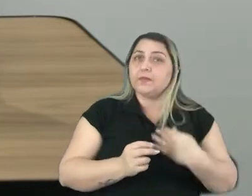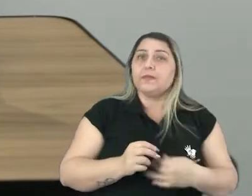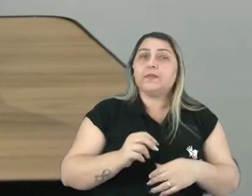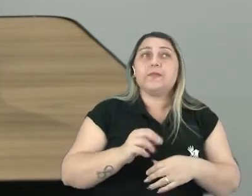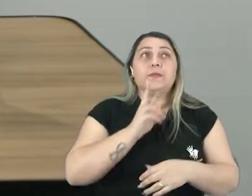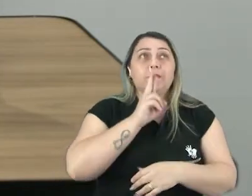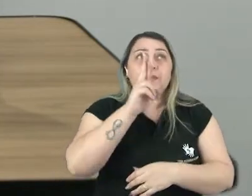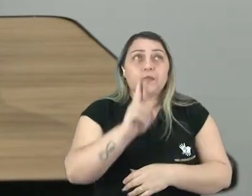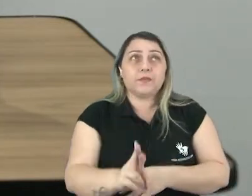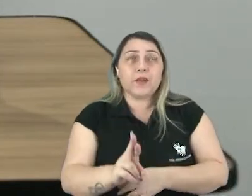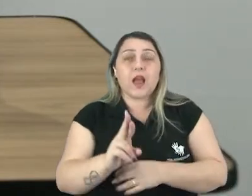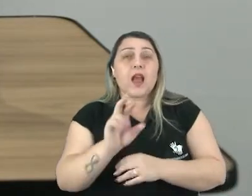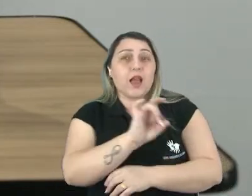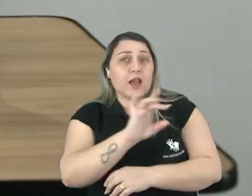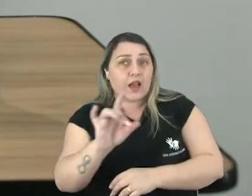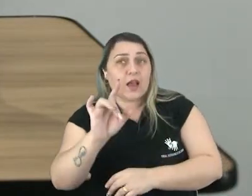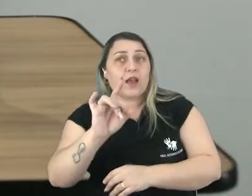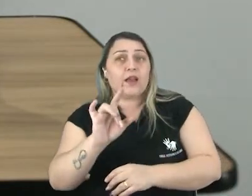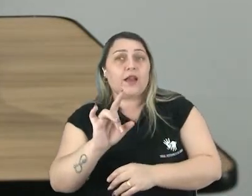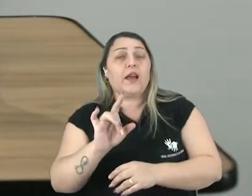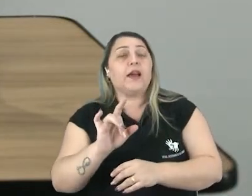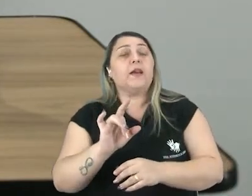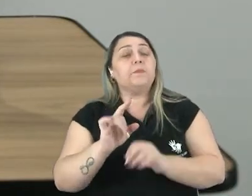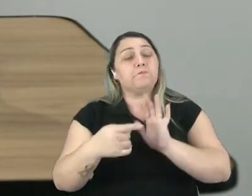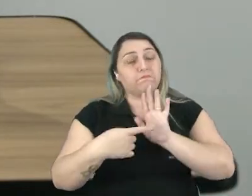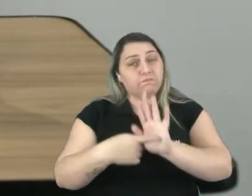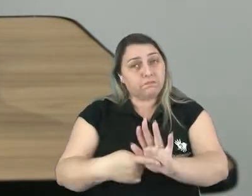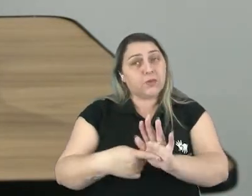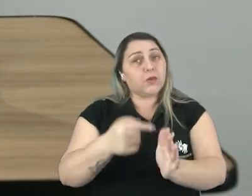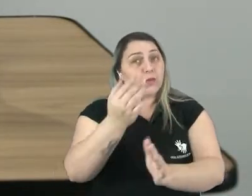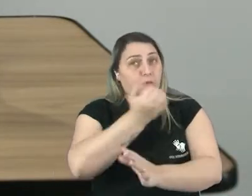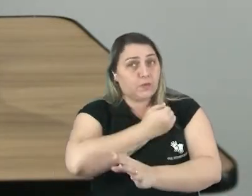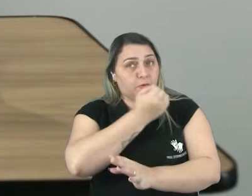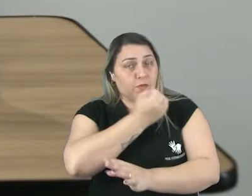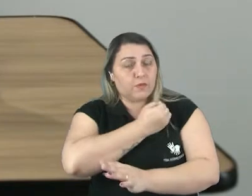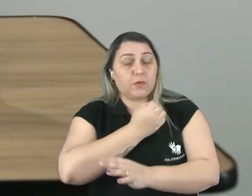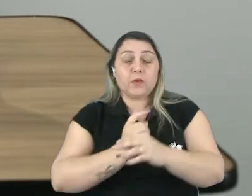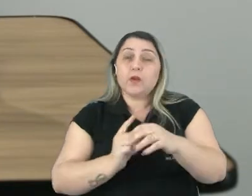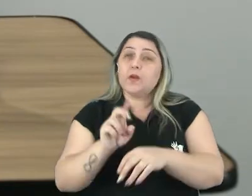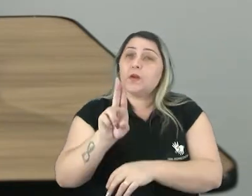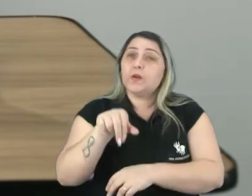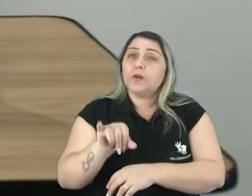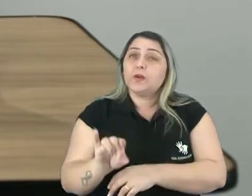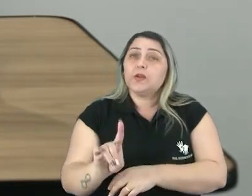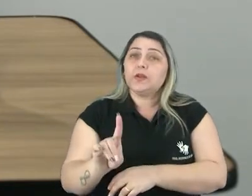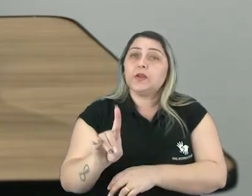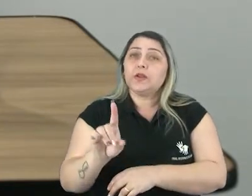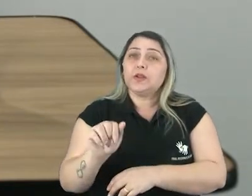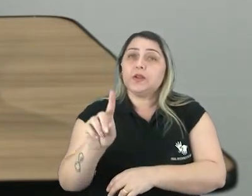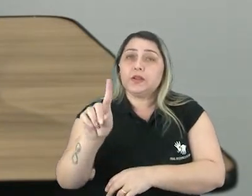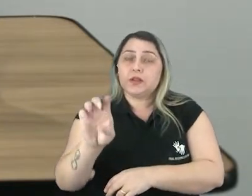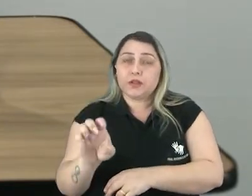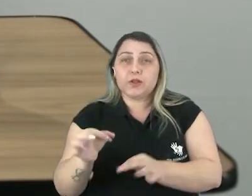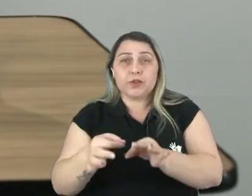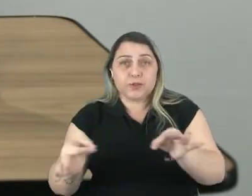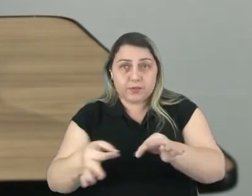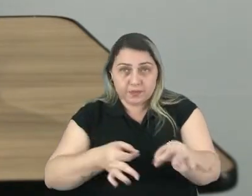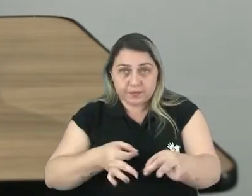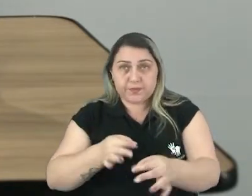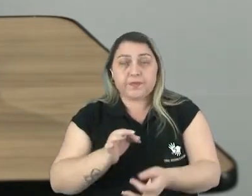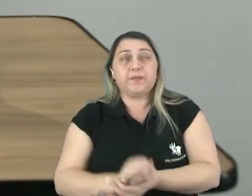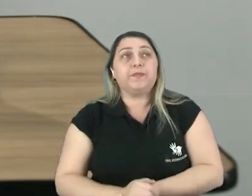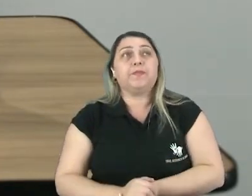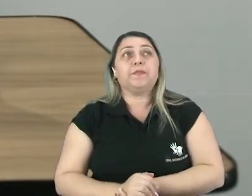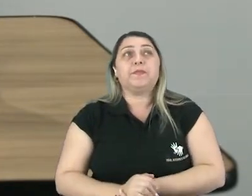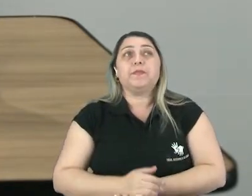sendo o resultado de cada medição expresso por um número e uma unidade de medida.